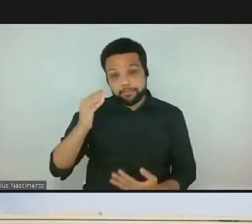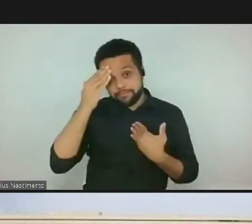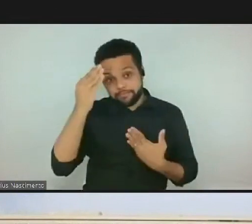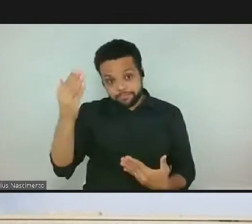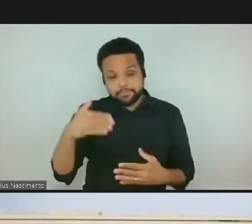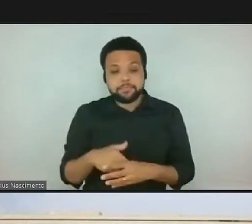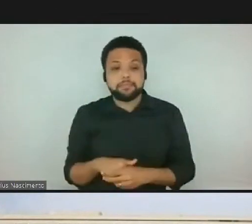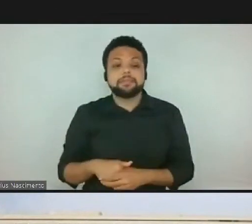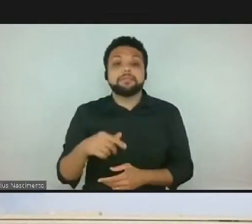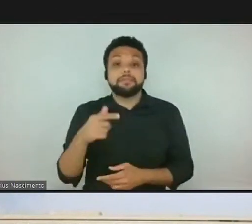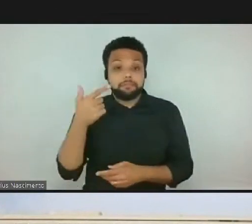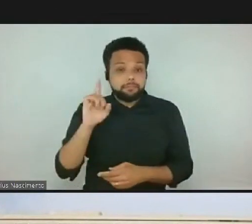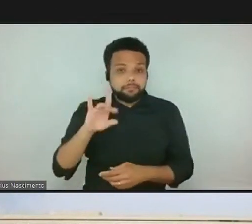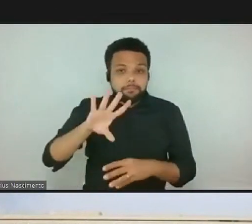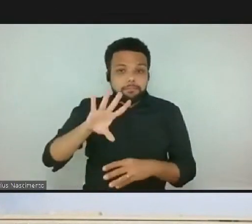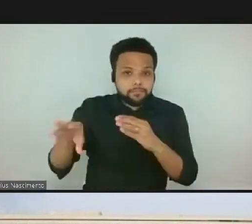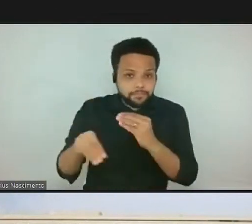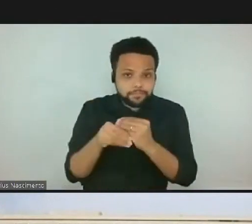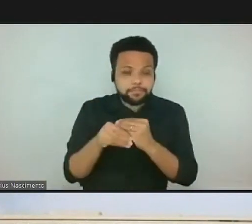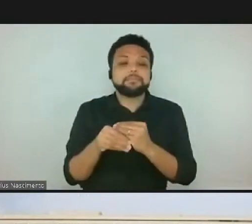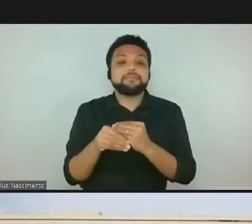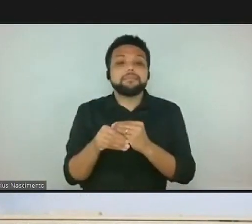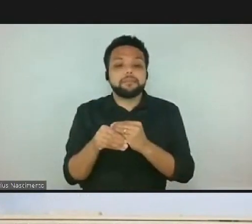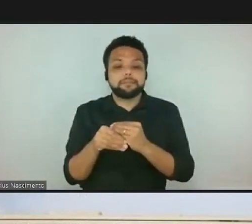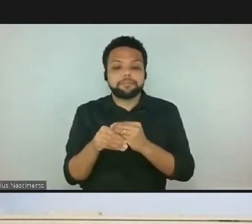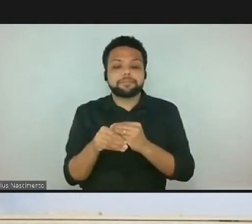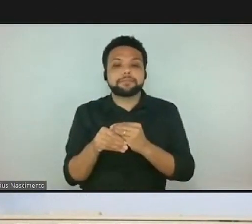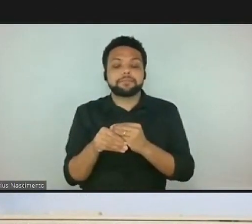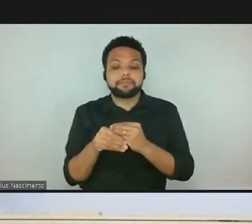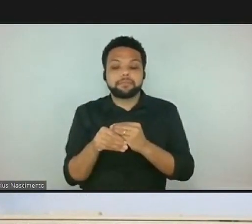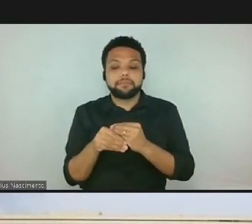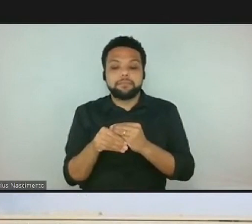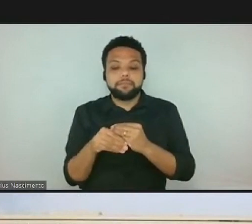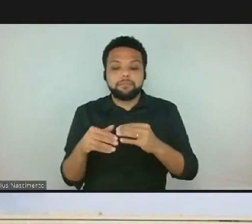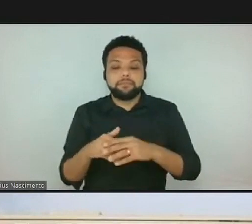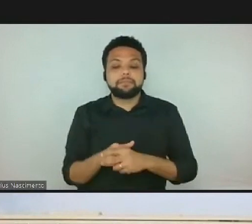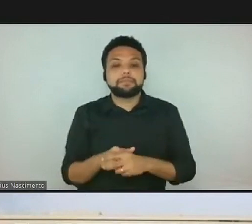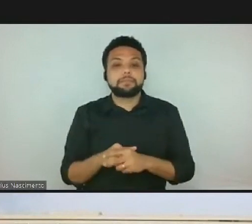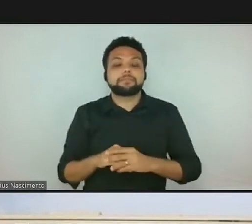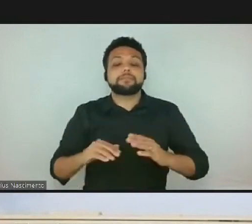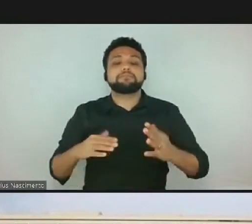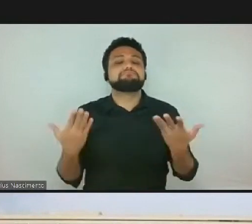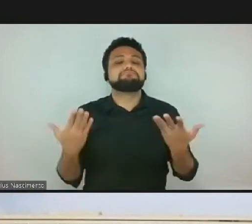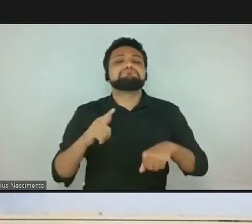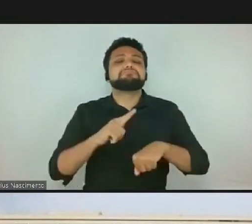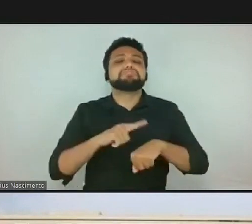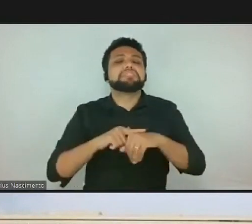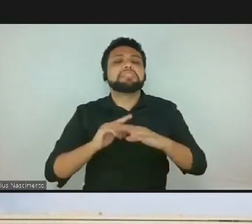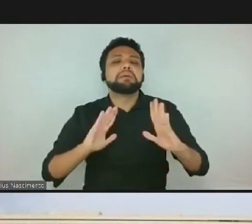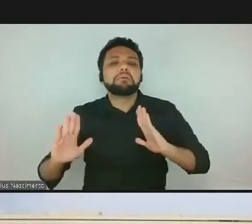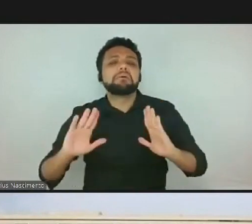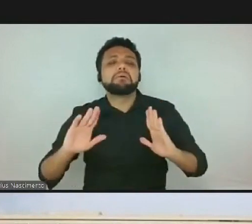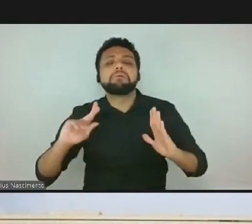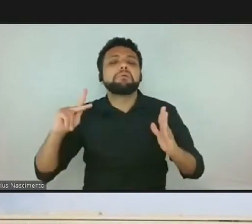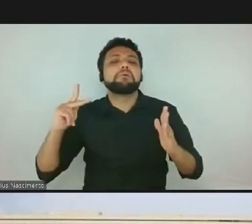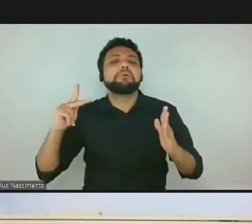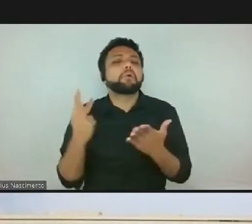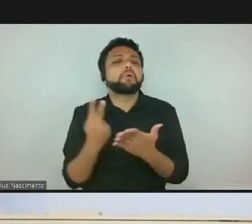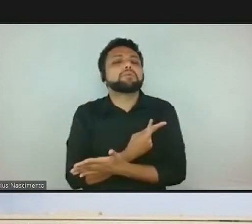Só para completar assim, a questão durante quanto tempo vocês passam